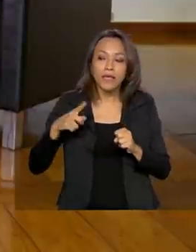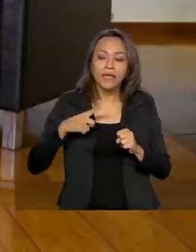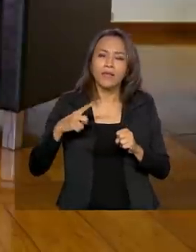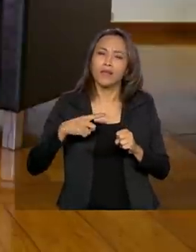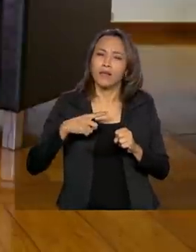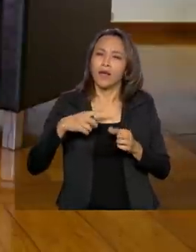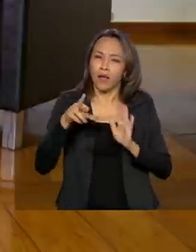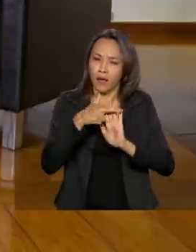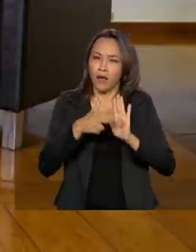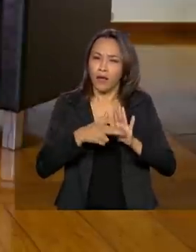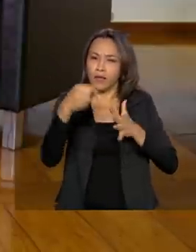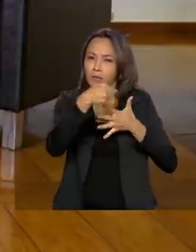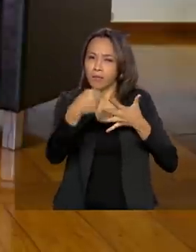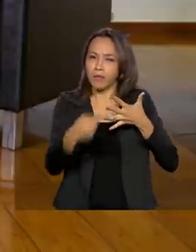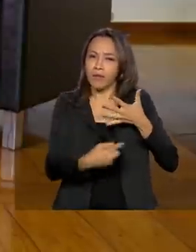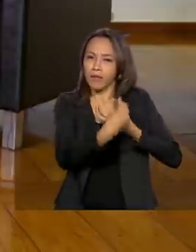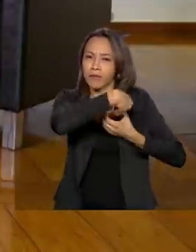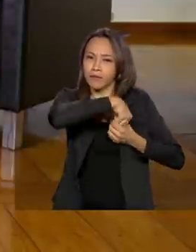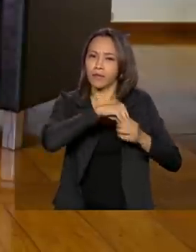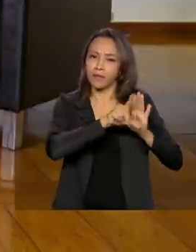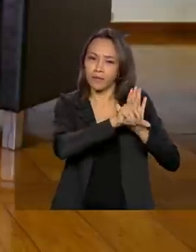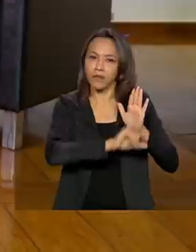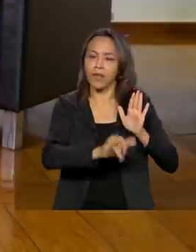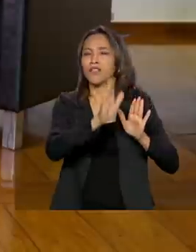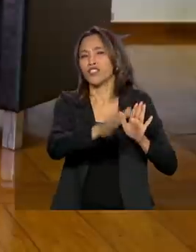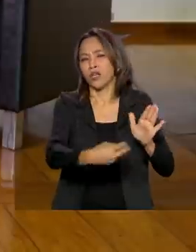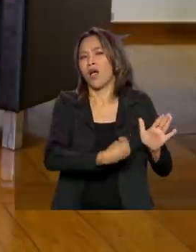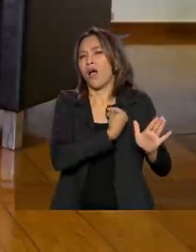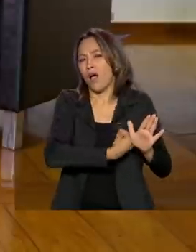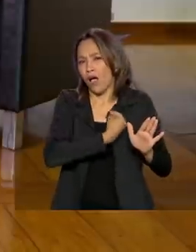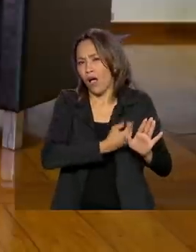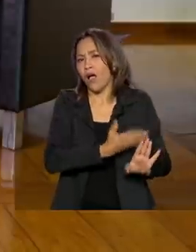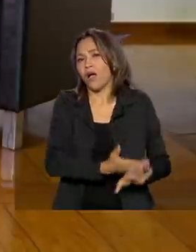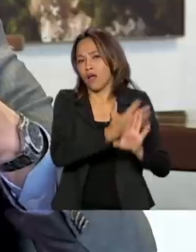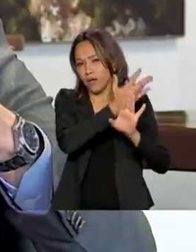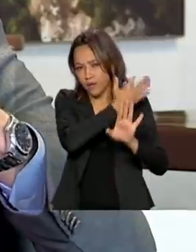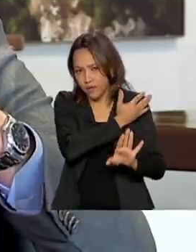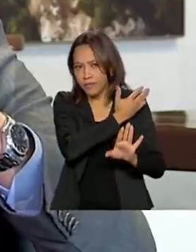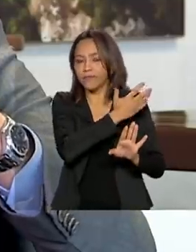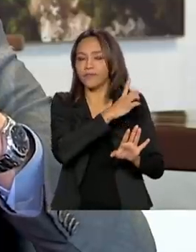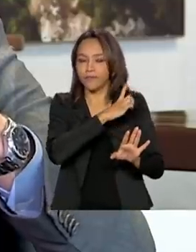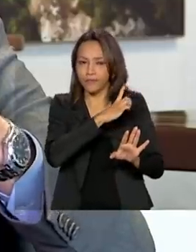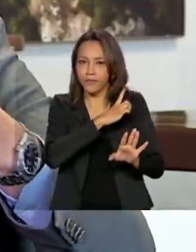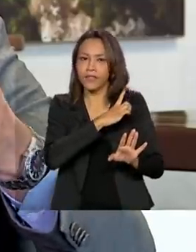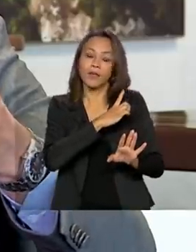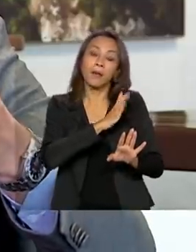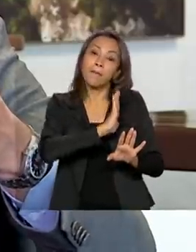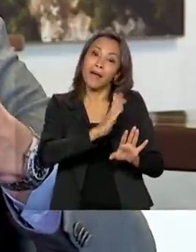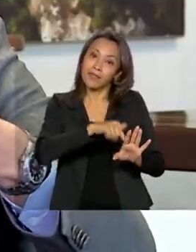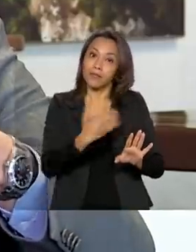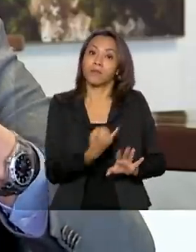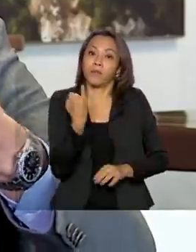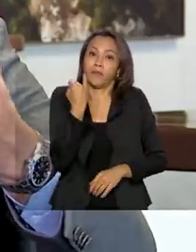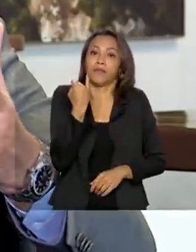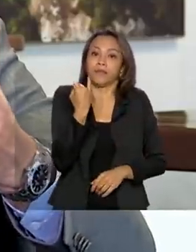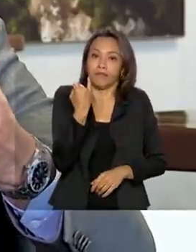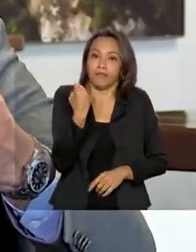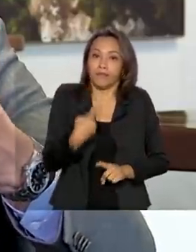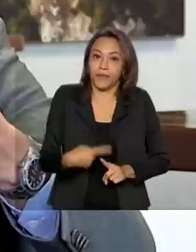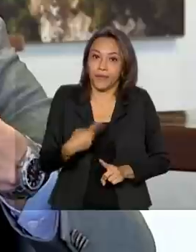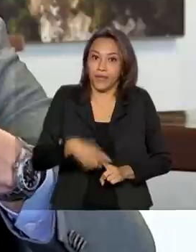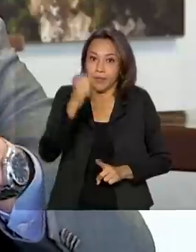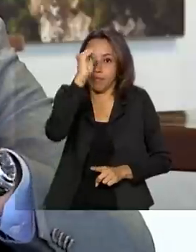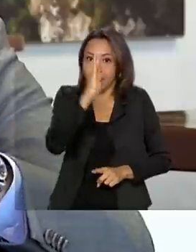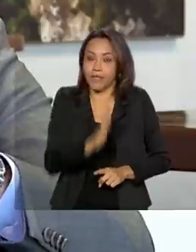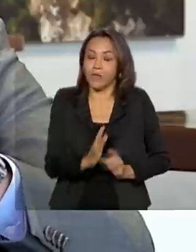formais da lei, que também já existiam no decreto do Floresta Mais, mas que são importantes, porque também o Brasil é um país